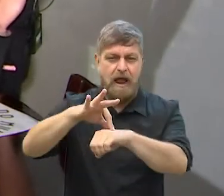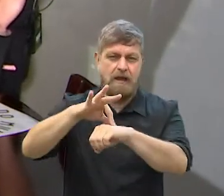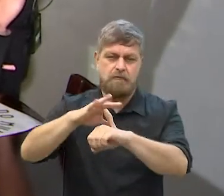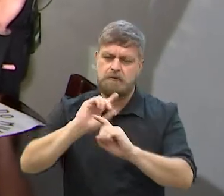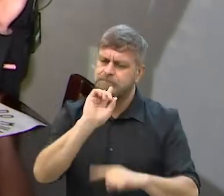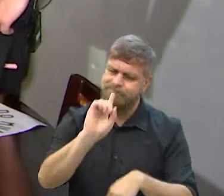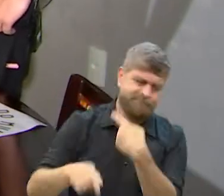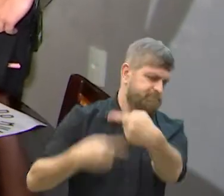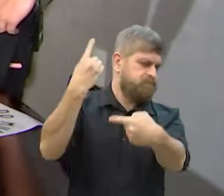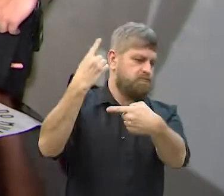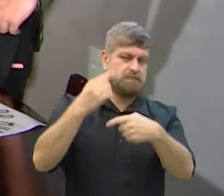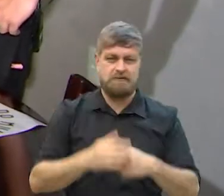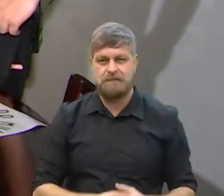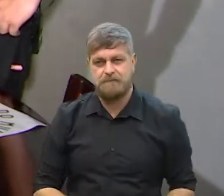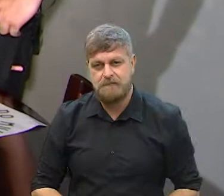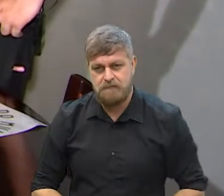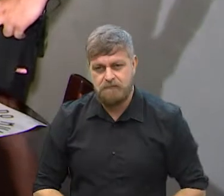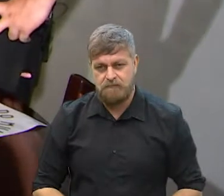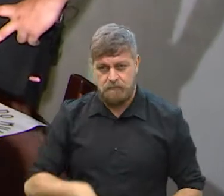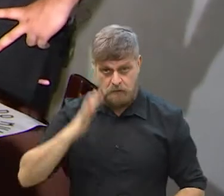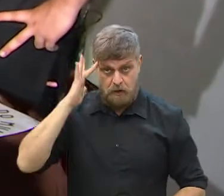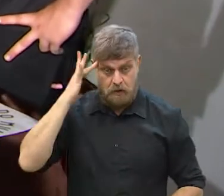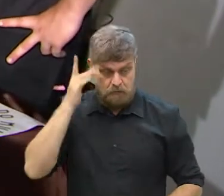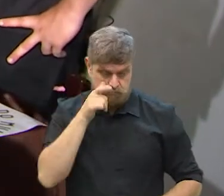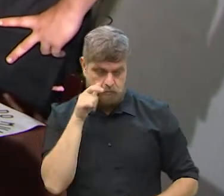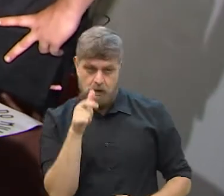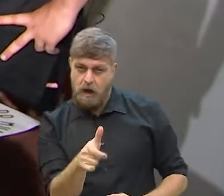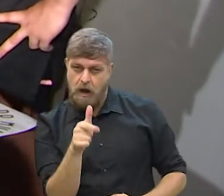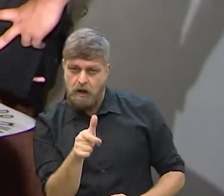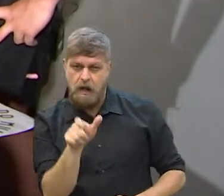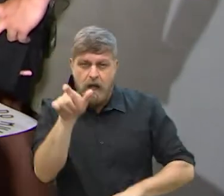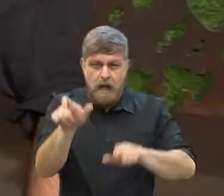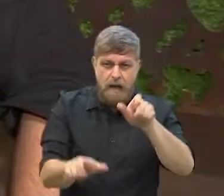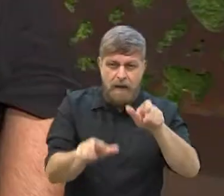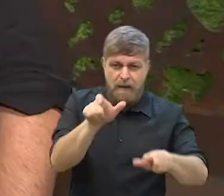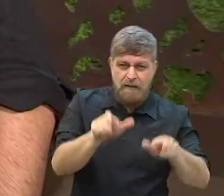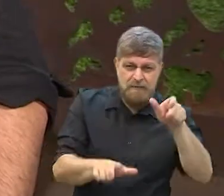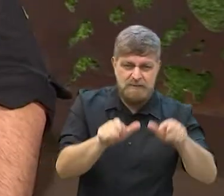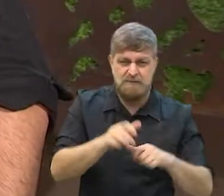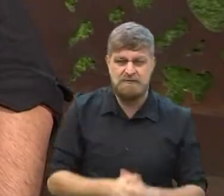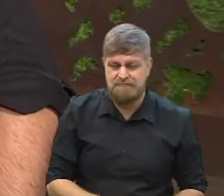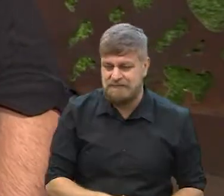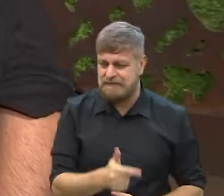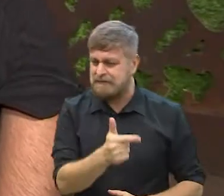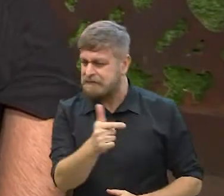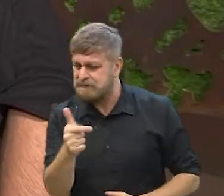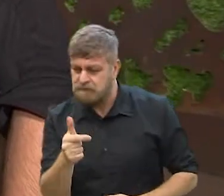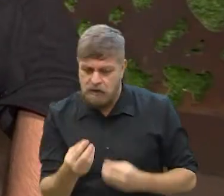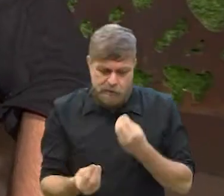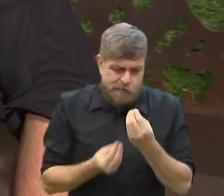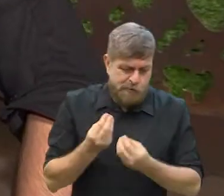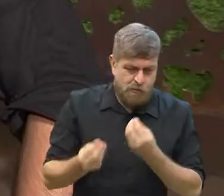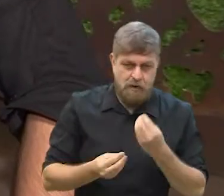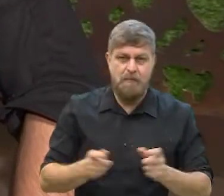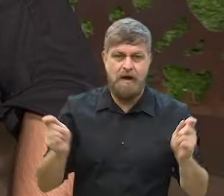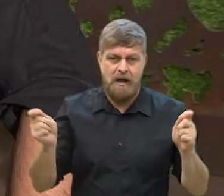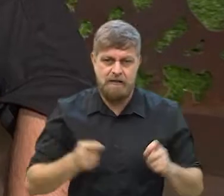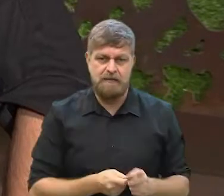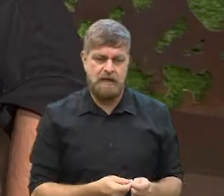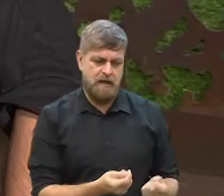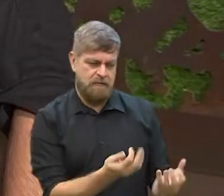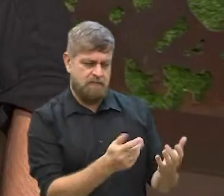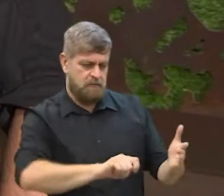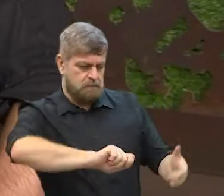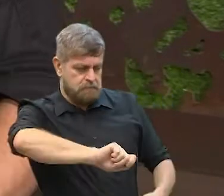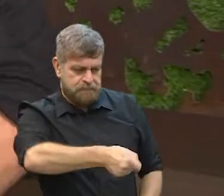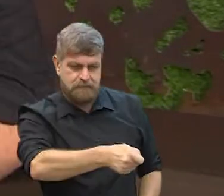outro patamar. Então eu acho muito interessante, para quem não tem o que fazer, tudo bem, a gente pode usar o forno, só